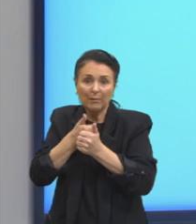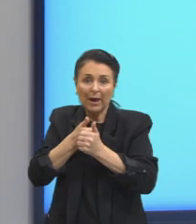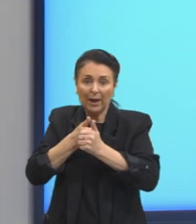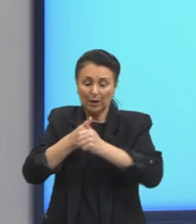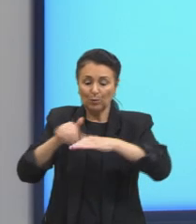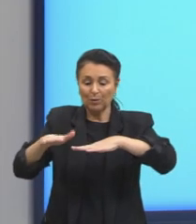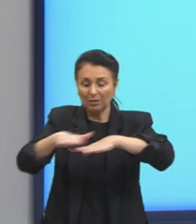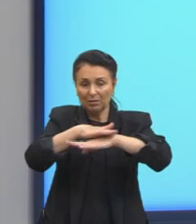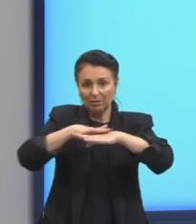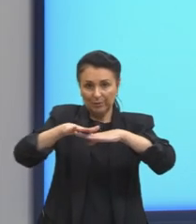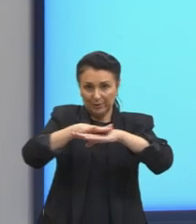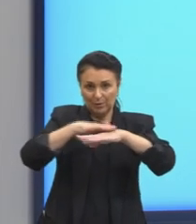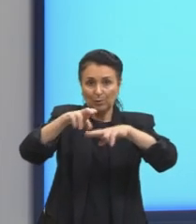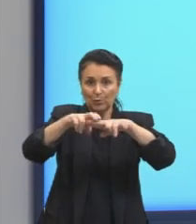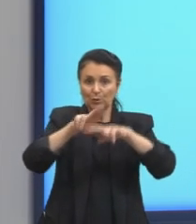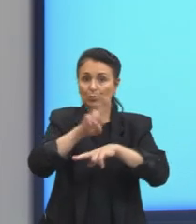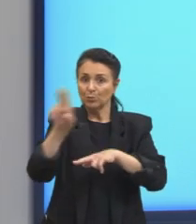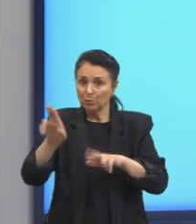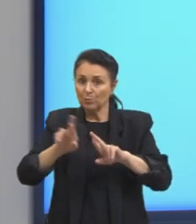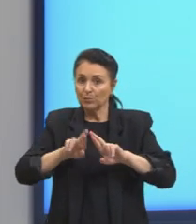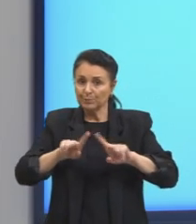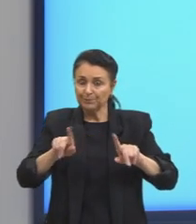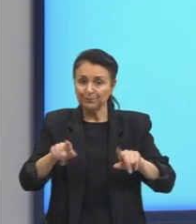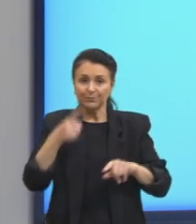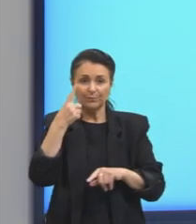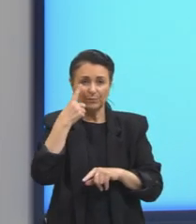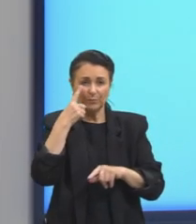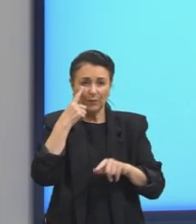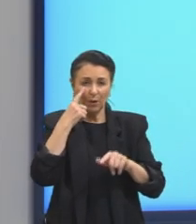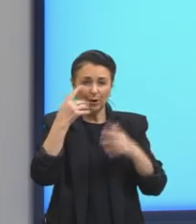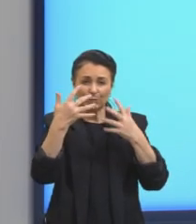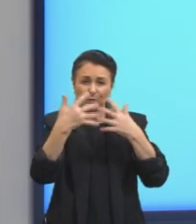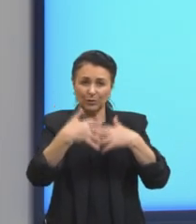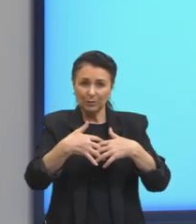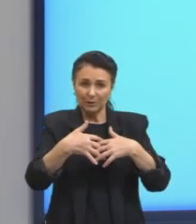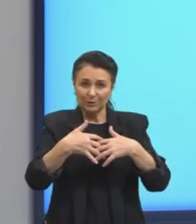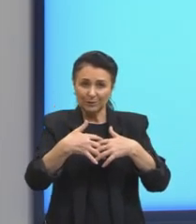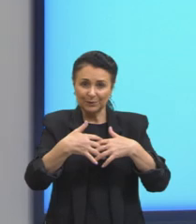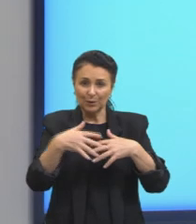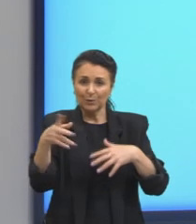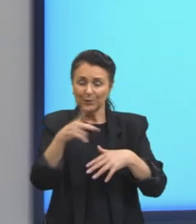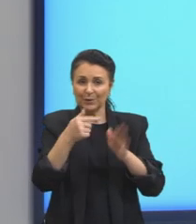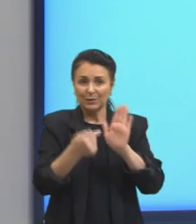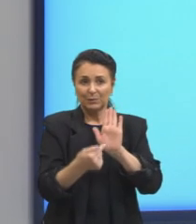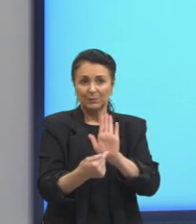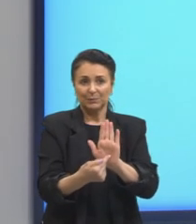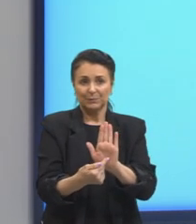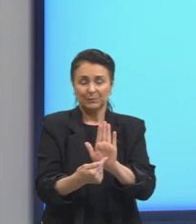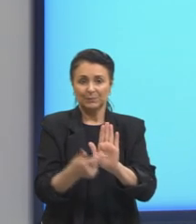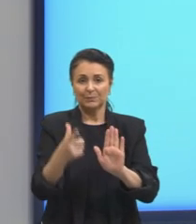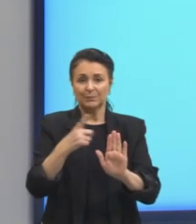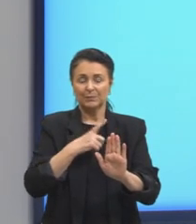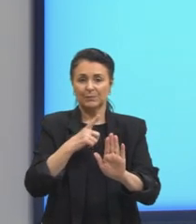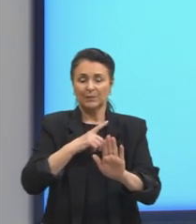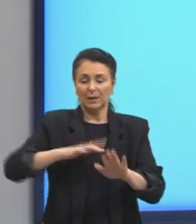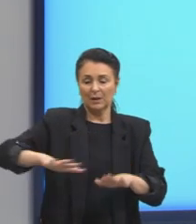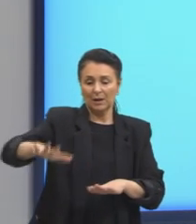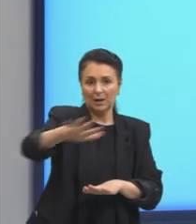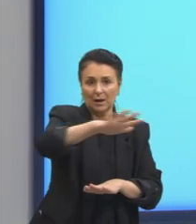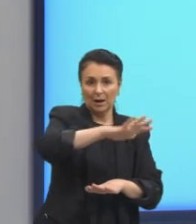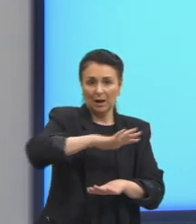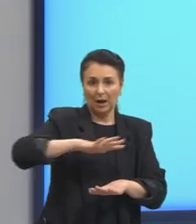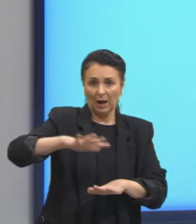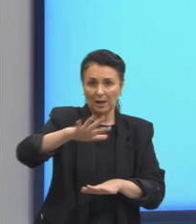lençol freático essa questão olha aqui como é que funciona ó Exatamente isso tá E aí então tu tem a área de